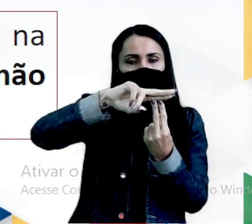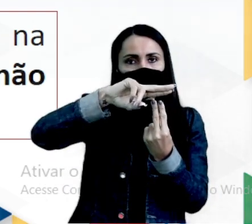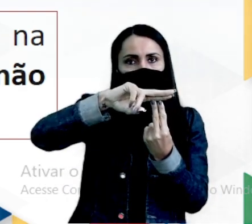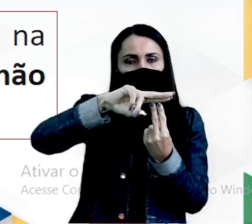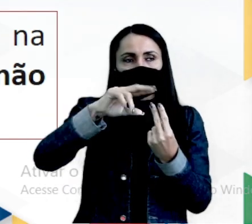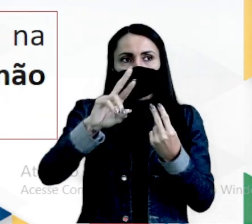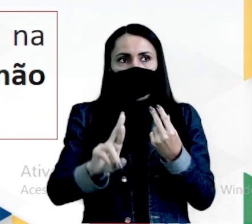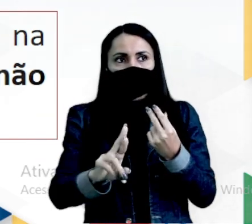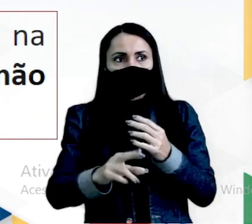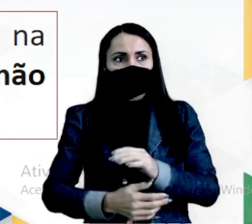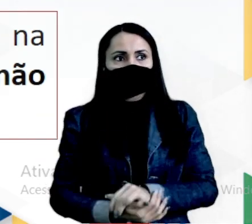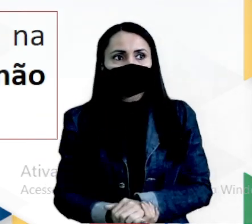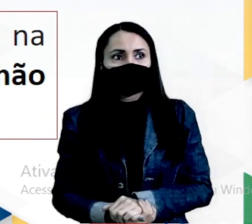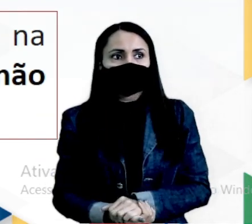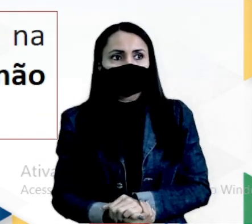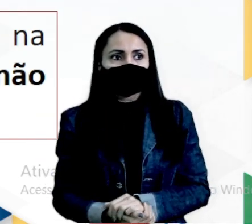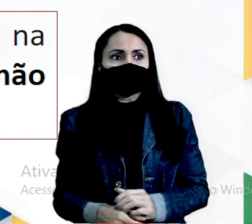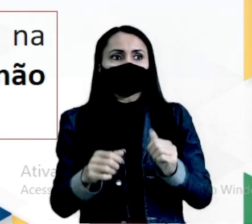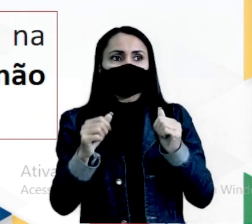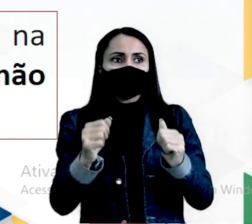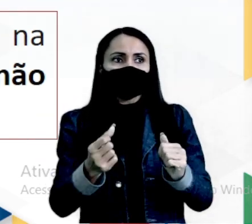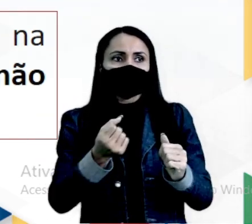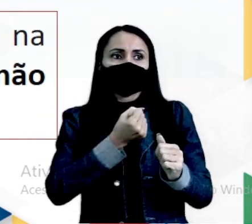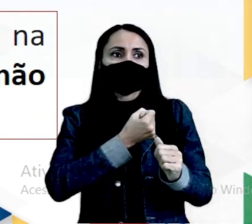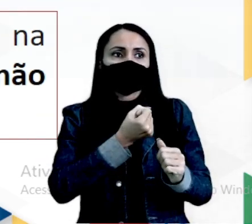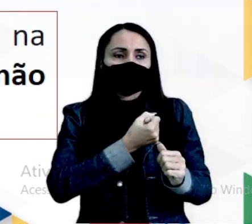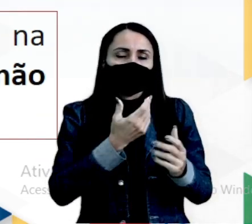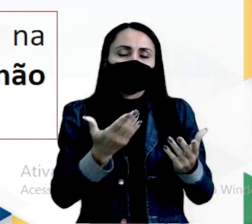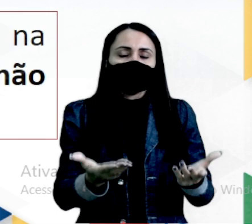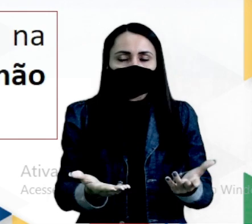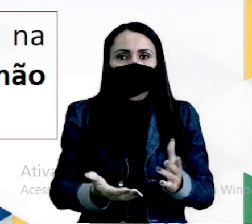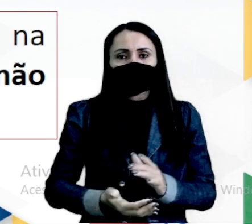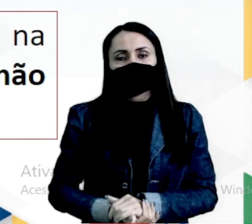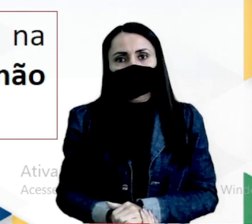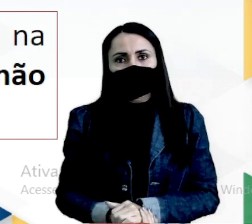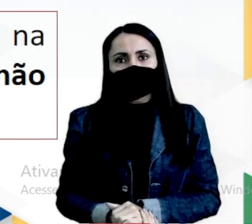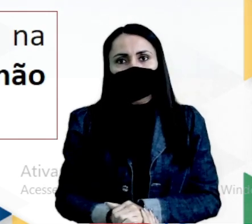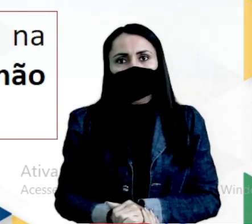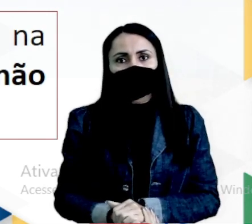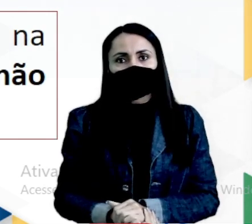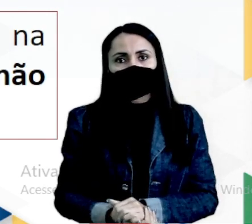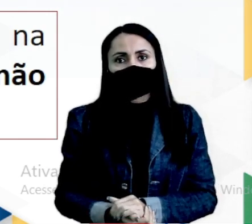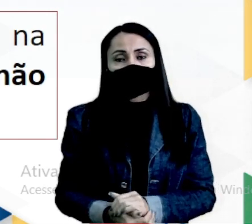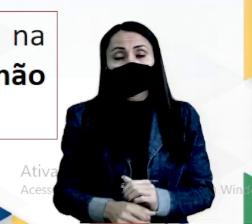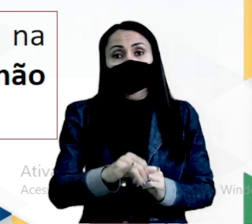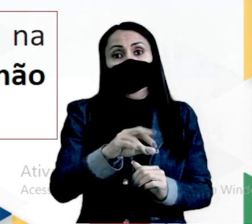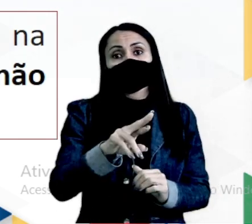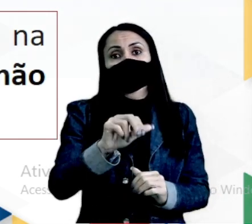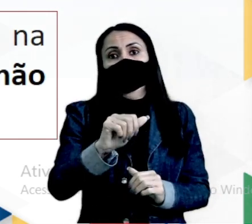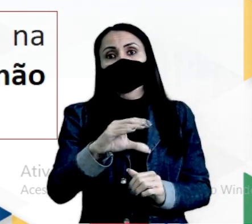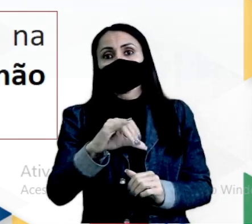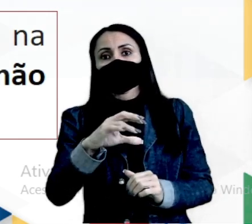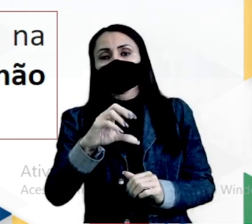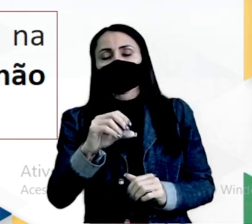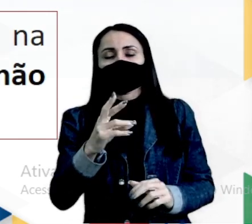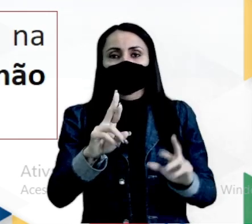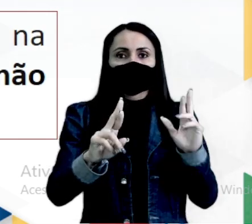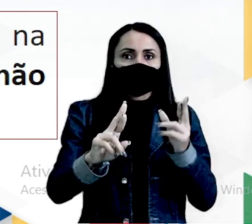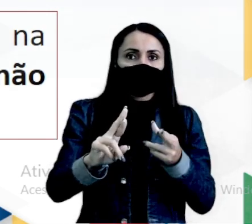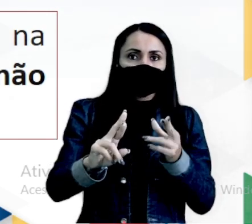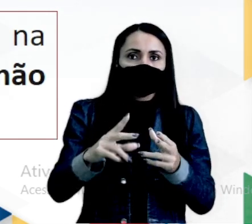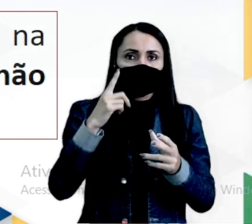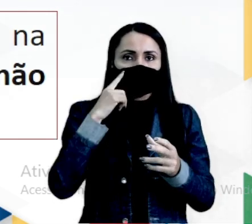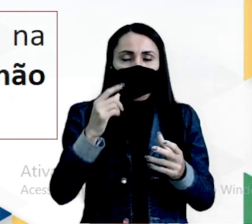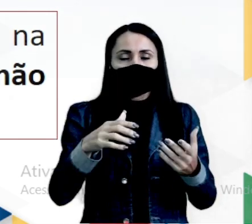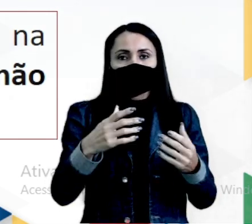número pode ser um número, na verdade, ele é um número irracional, sua representação na forma